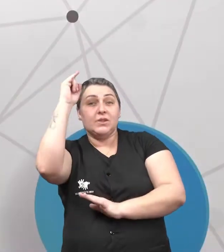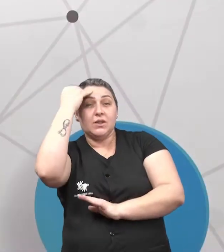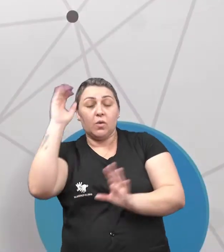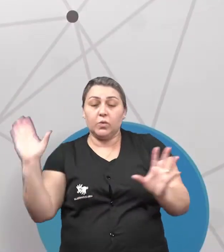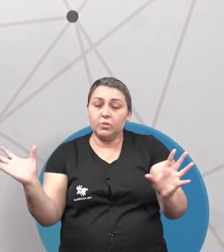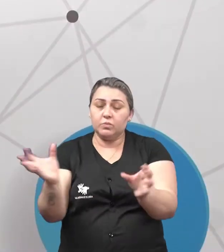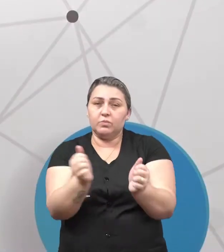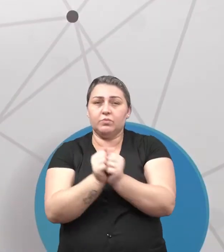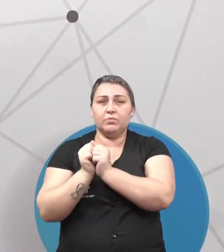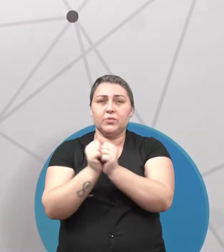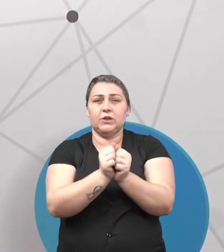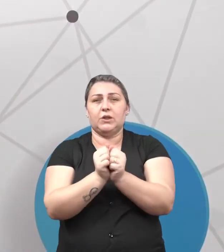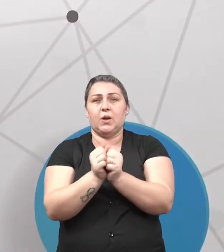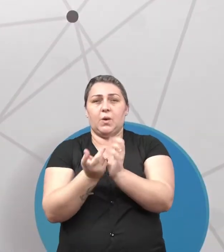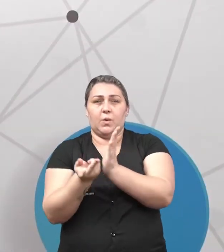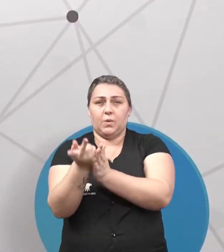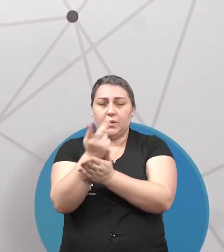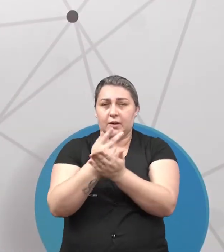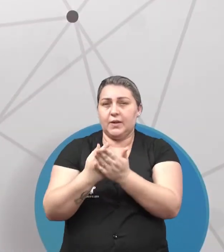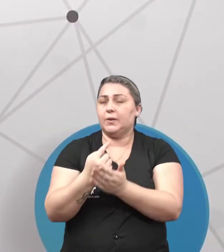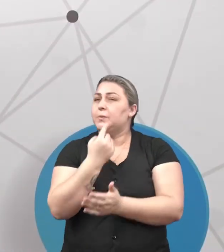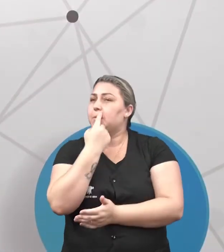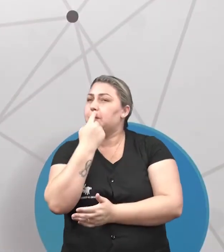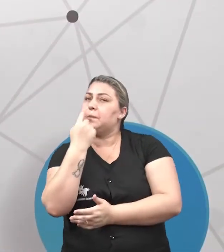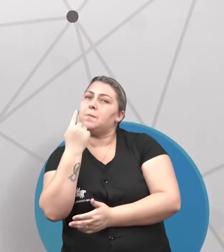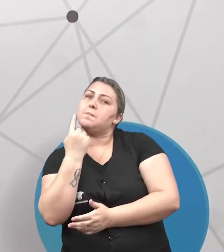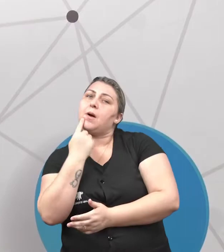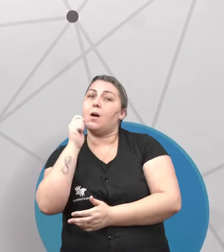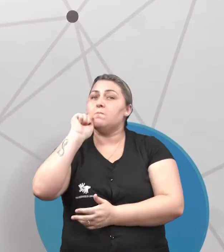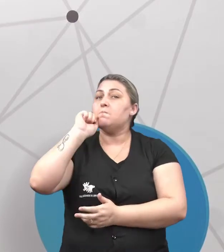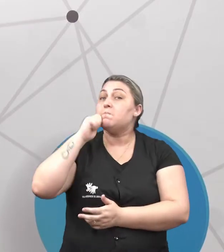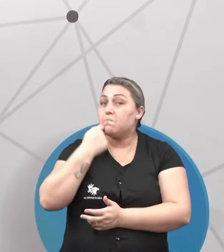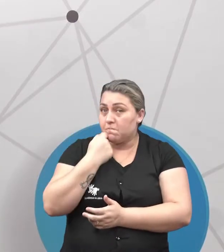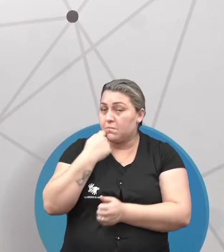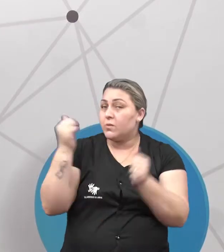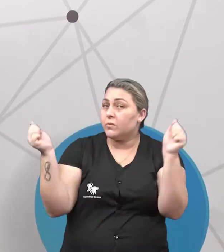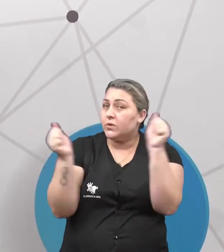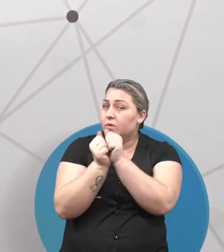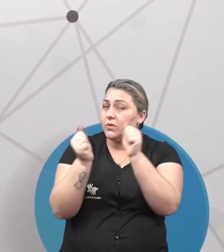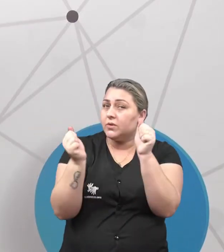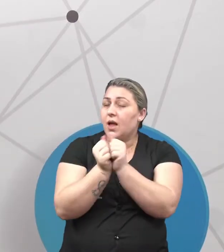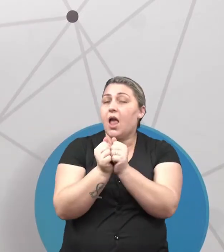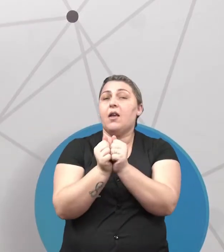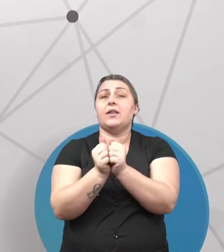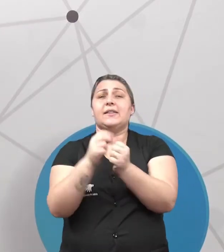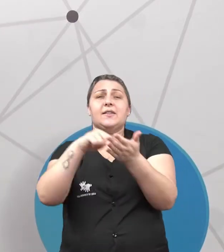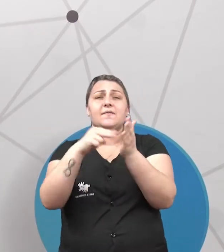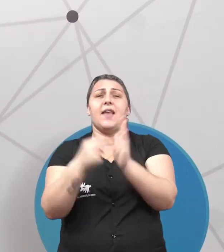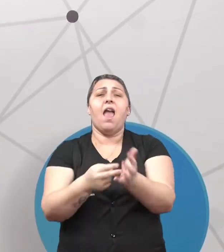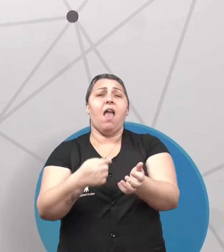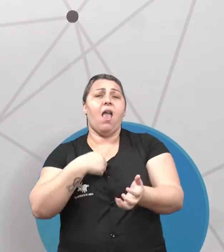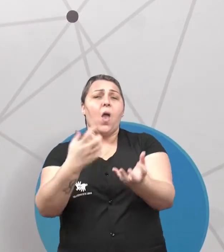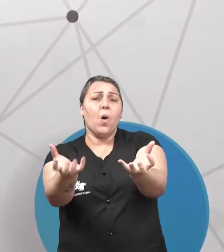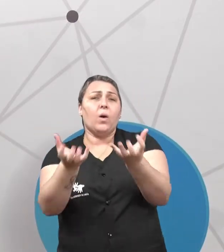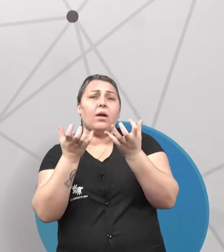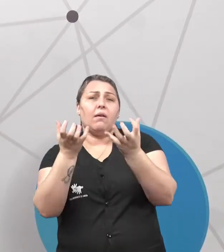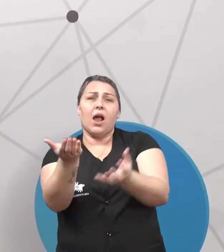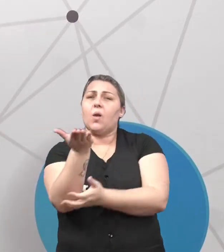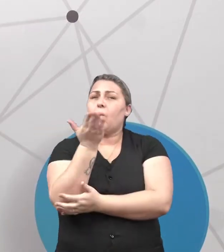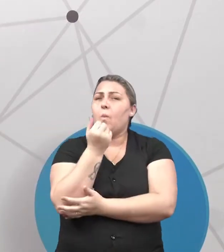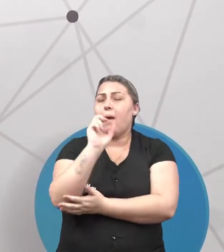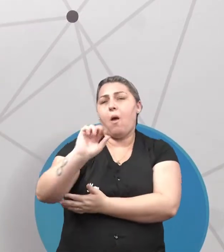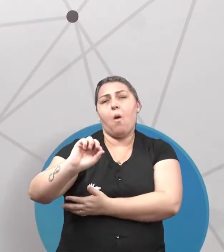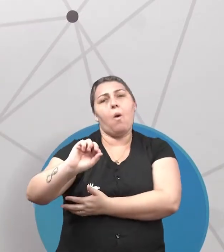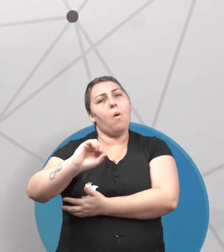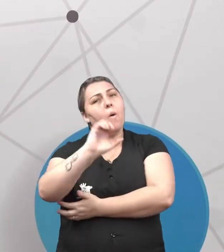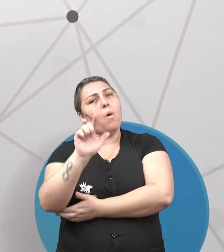juntar, digamos, um desenho de uma boca com pão, e isso vai dizer que eu quero comer, ou que alguém comeu, ou que é hora de